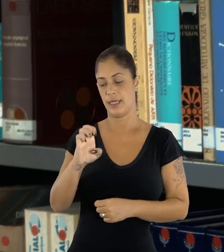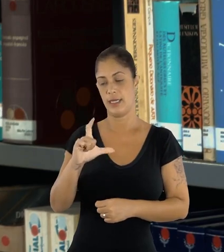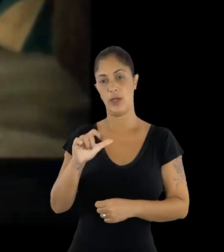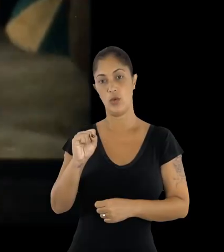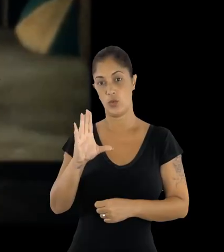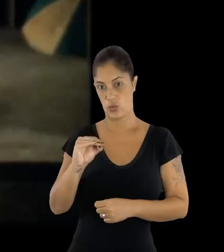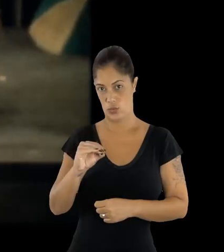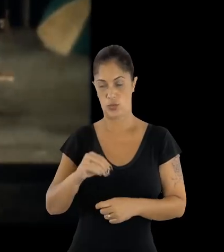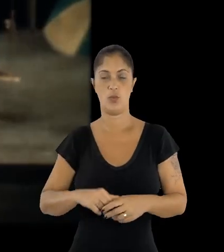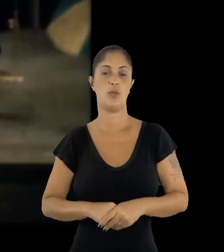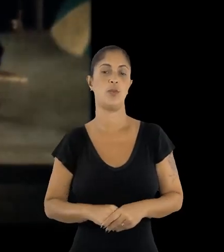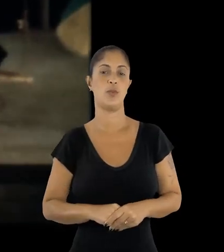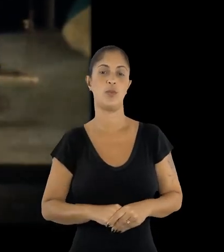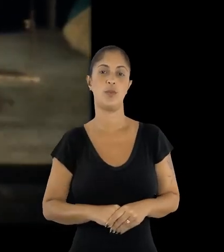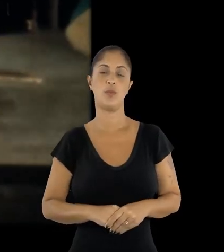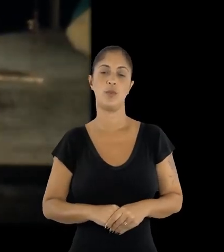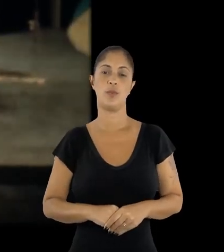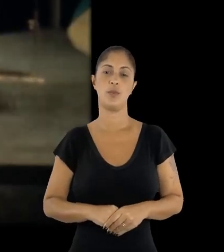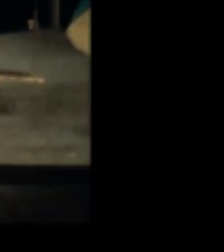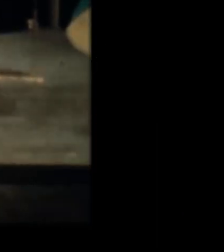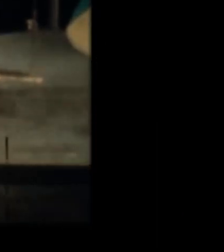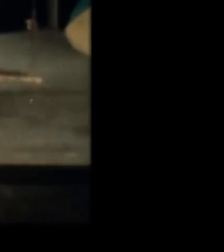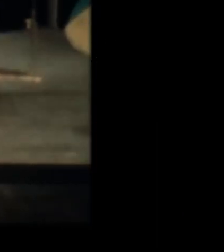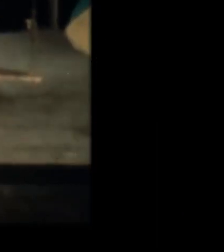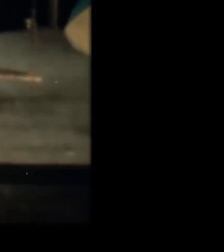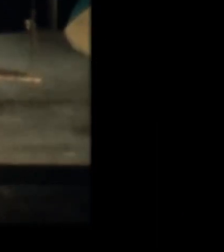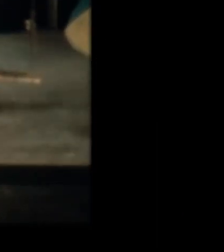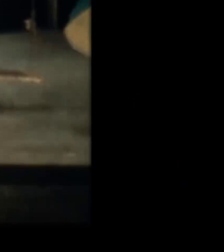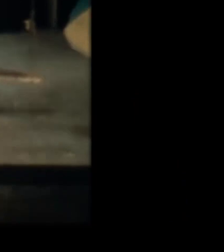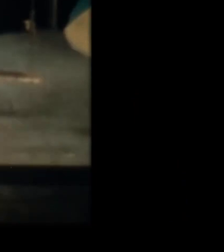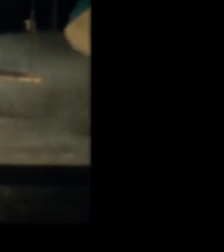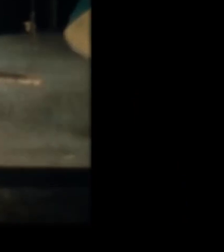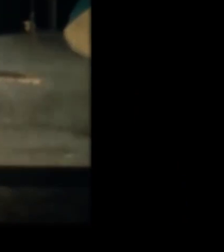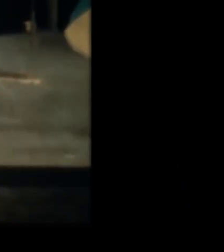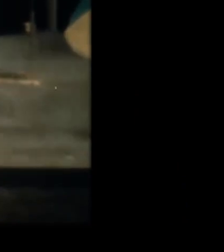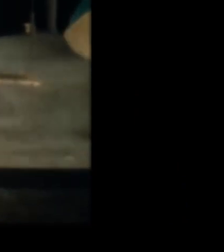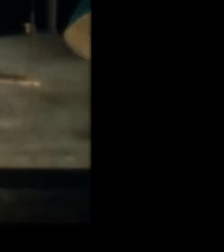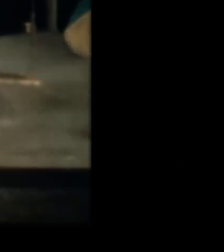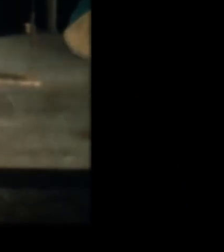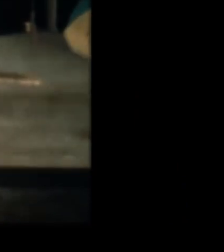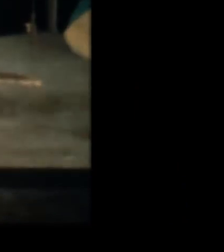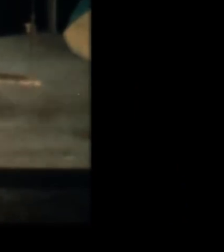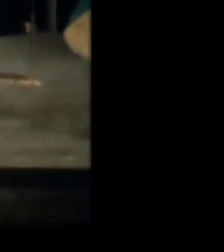Martins Correia. Vídeo antigo do espetáculo Rei da Vela. Em roda, os atores cantam e dançam.